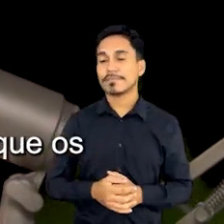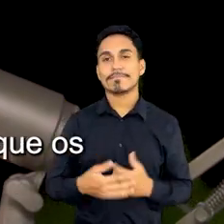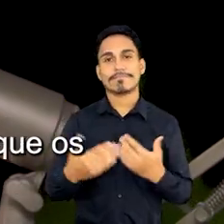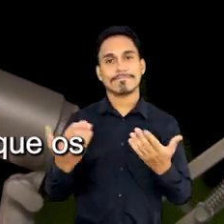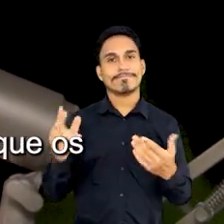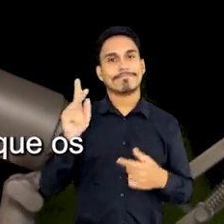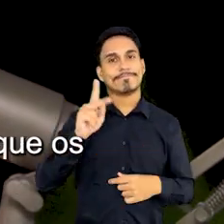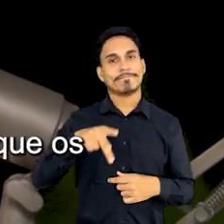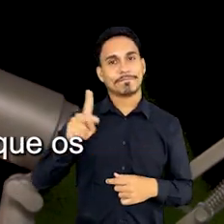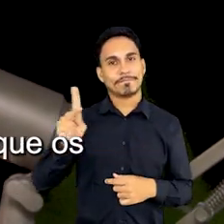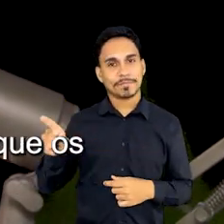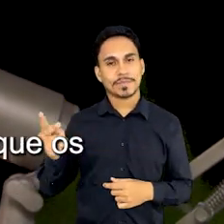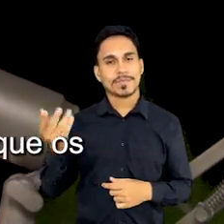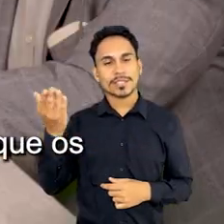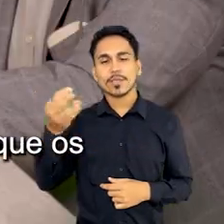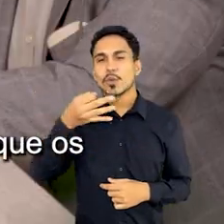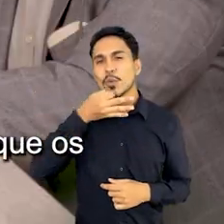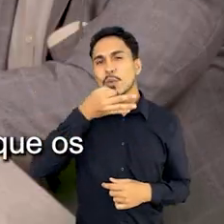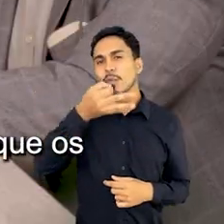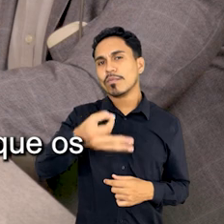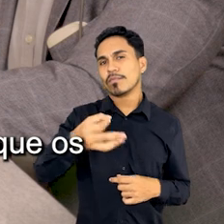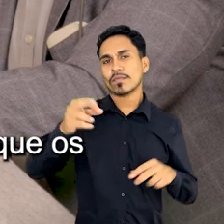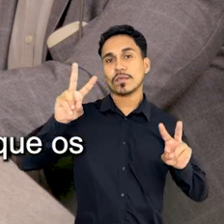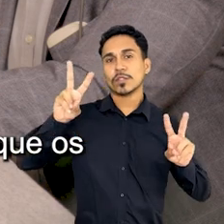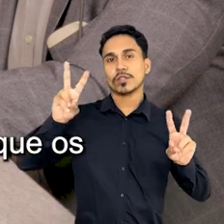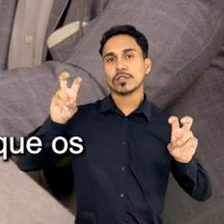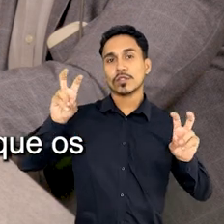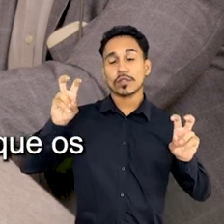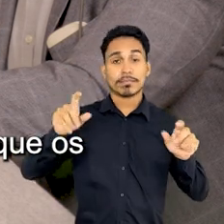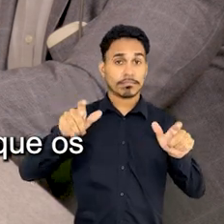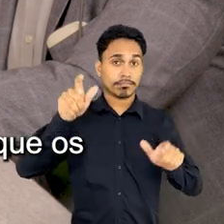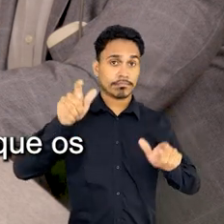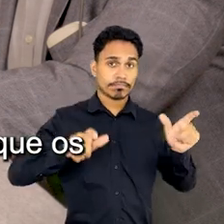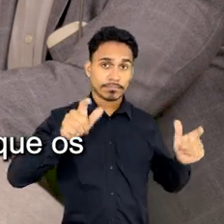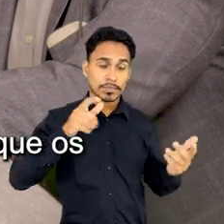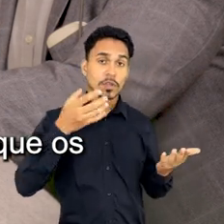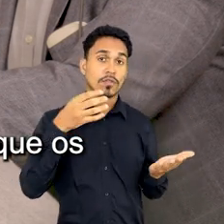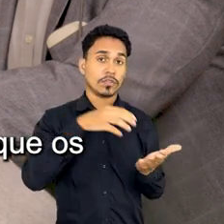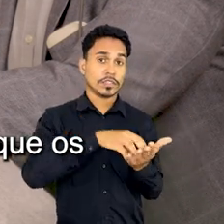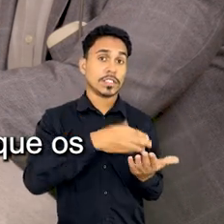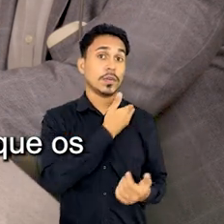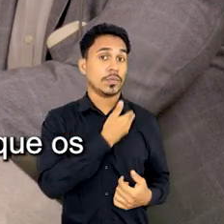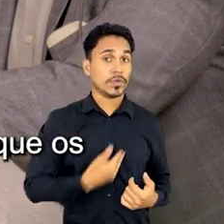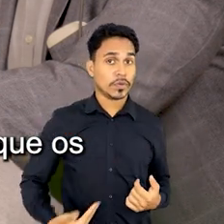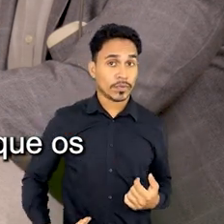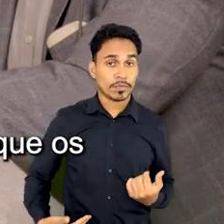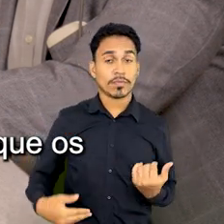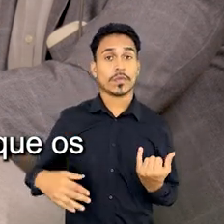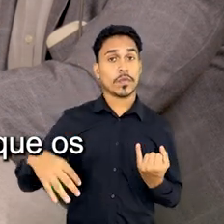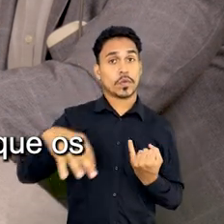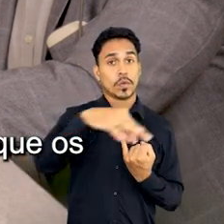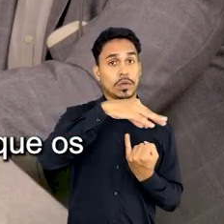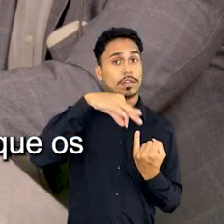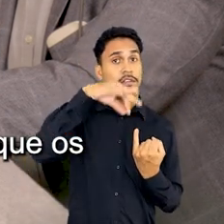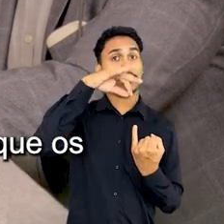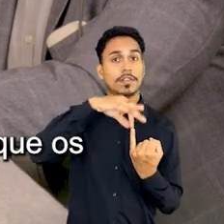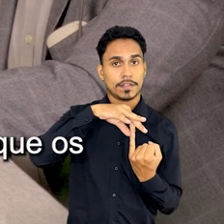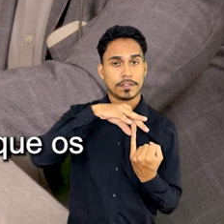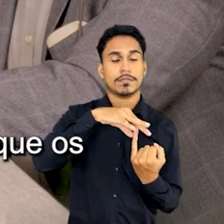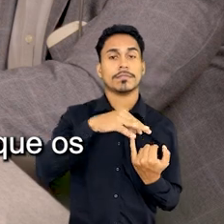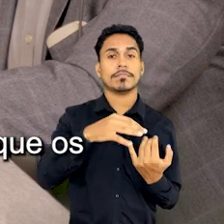né Professor comenta um pouco sobre o que os servidores públicos do do ifs